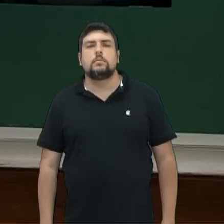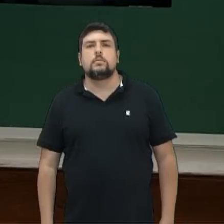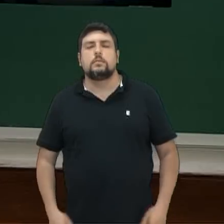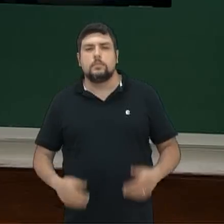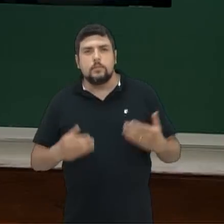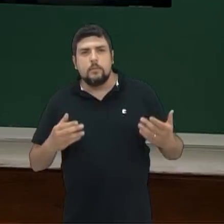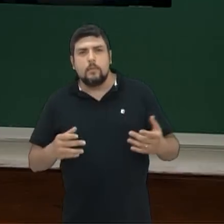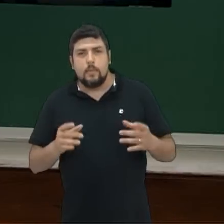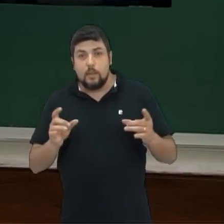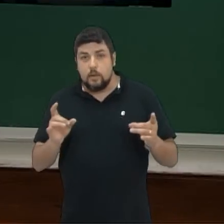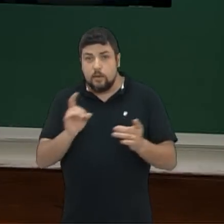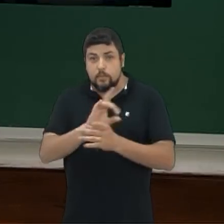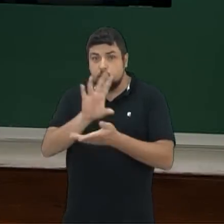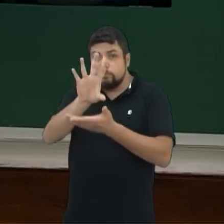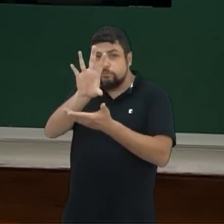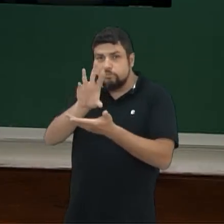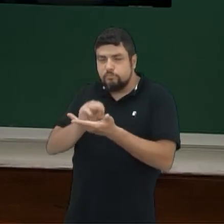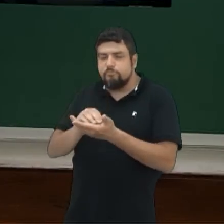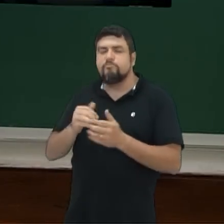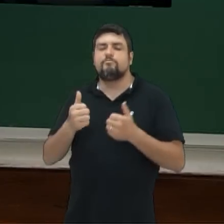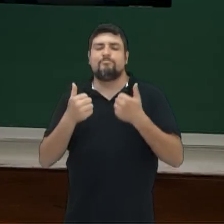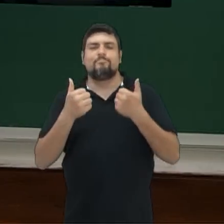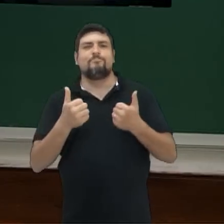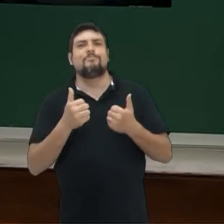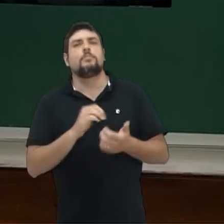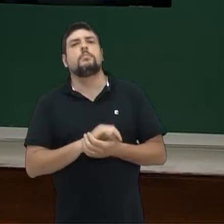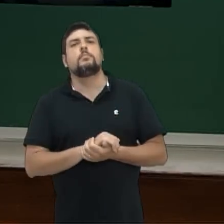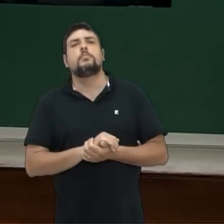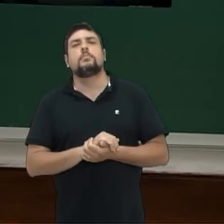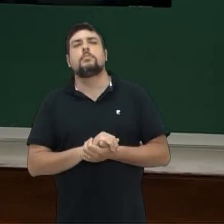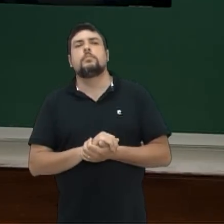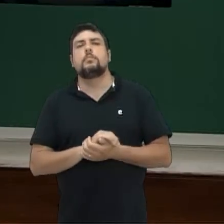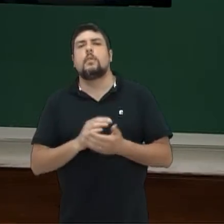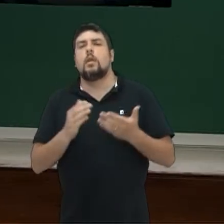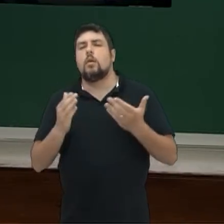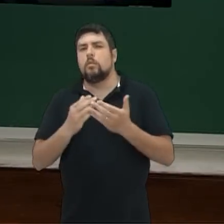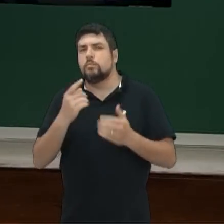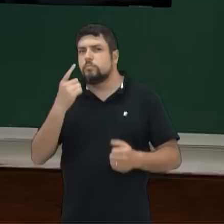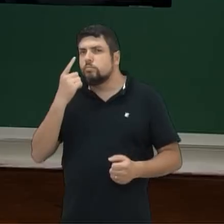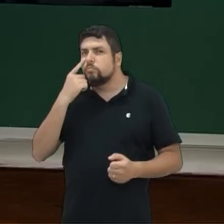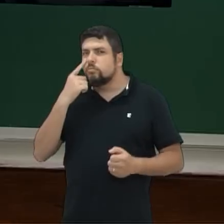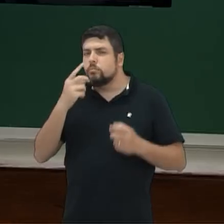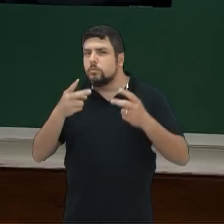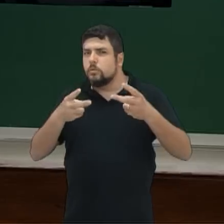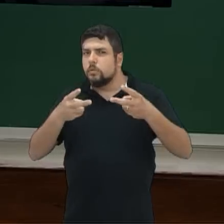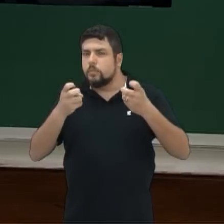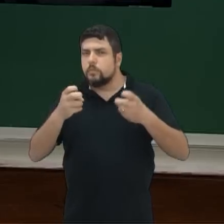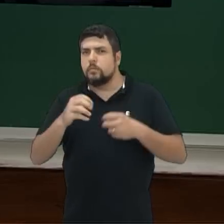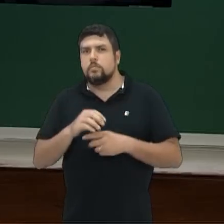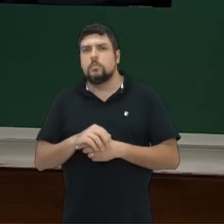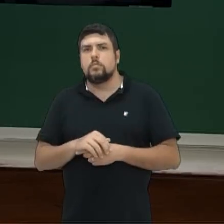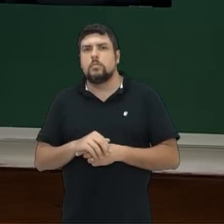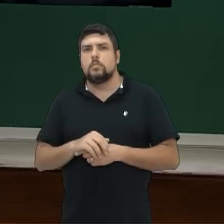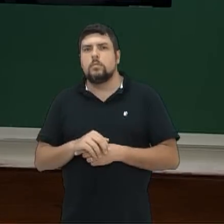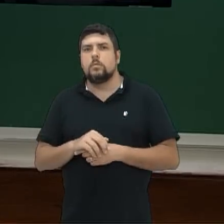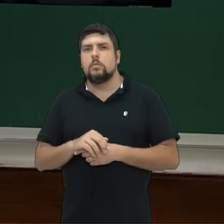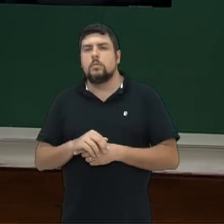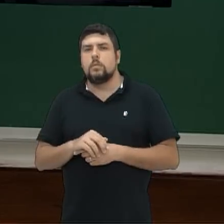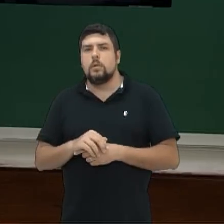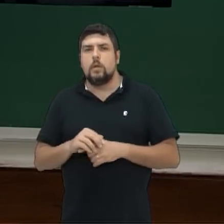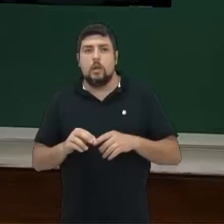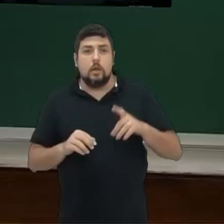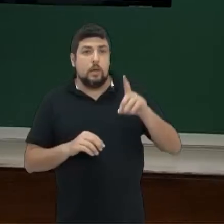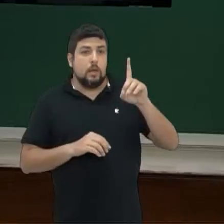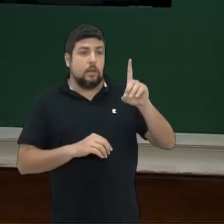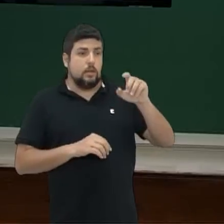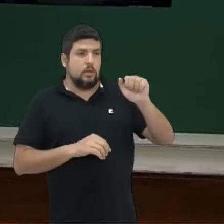Anotaram a tabela? Então, eu quero que vocês prestem atenção em um detalhe. Decagrama e decigrama pode até aparecer